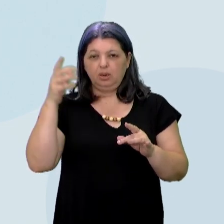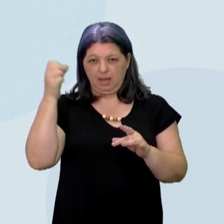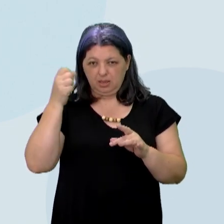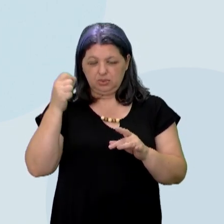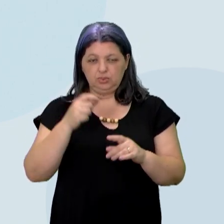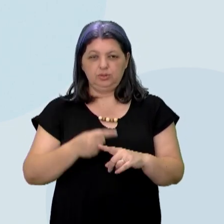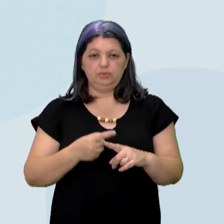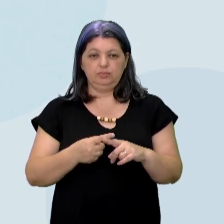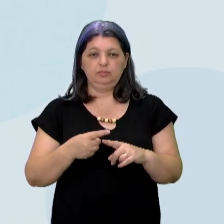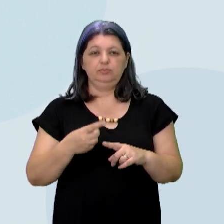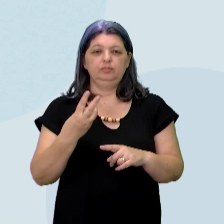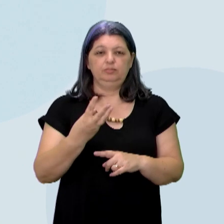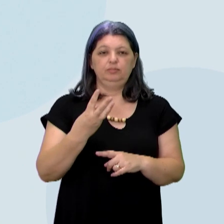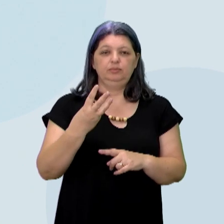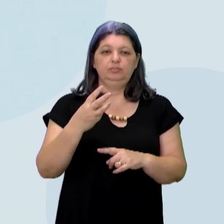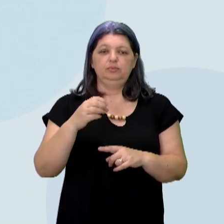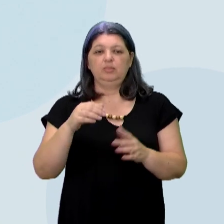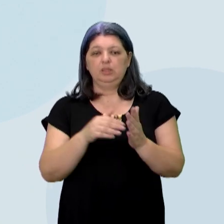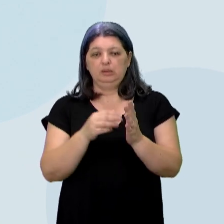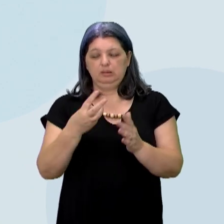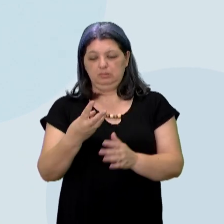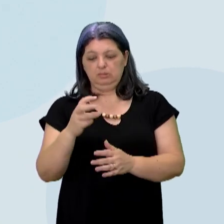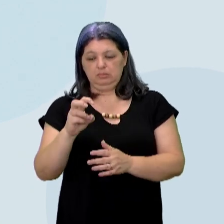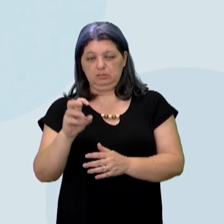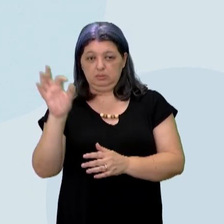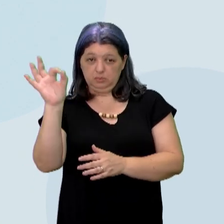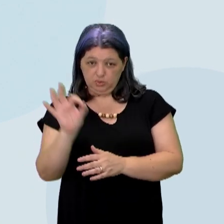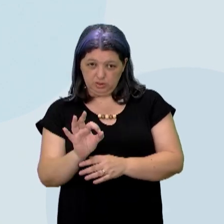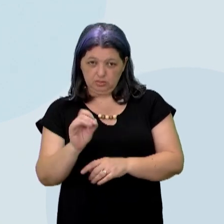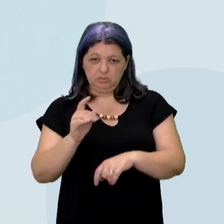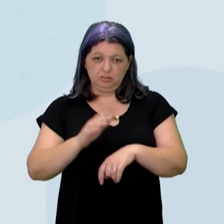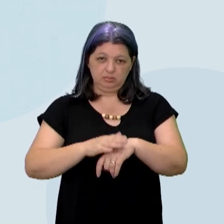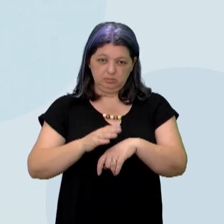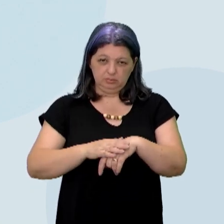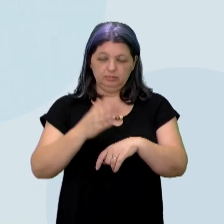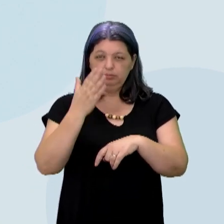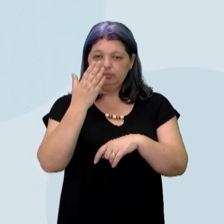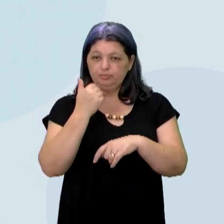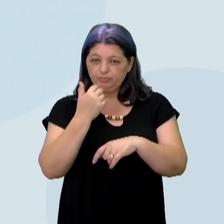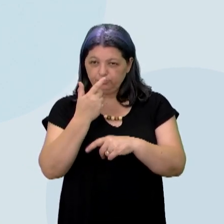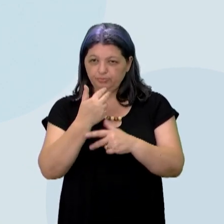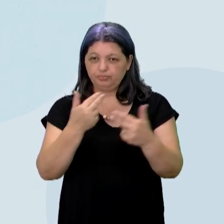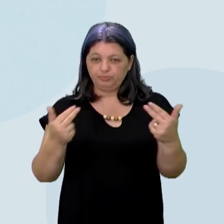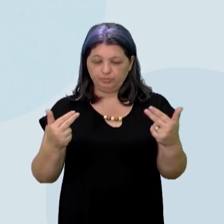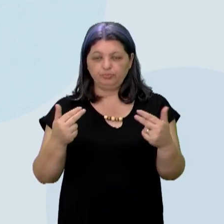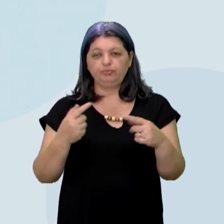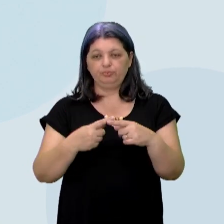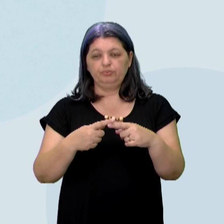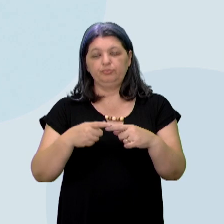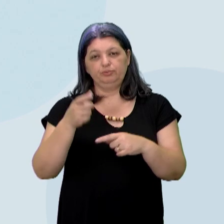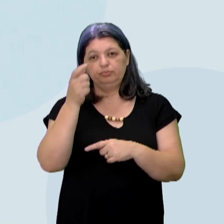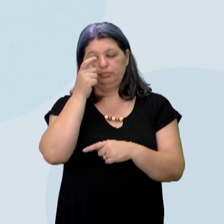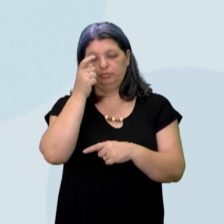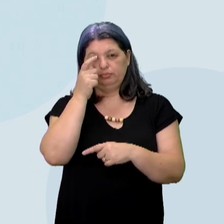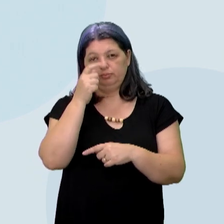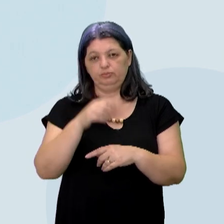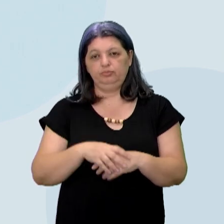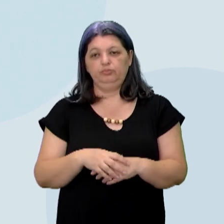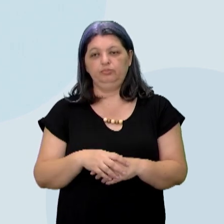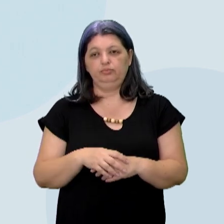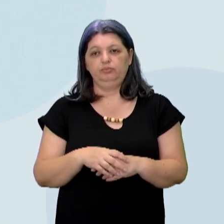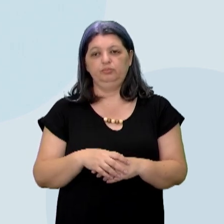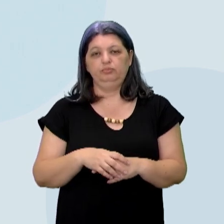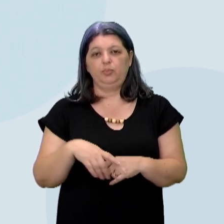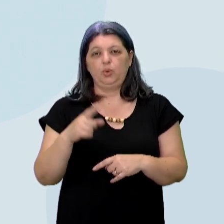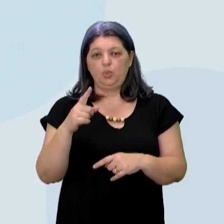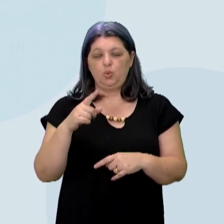30% a 35%, o que faz dele um alimento extremamente interessante. 1 quilo